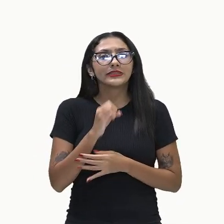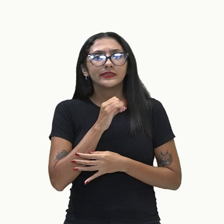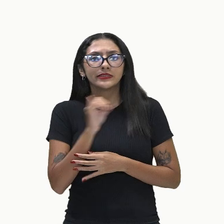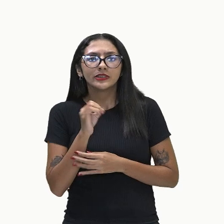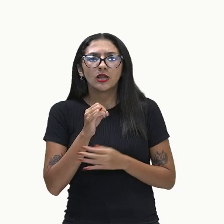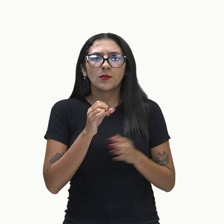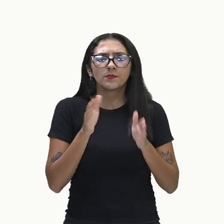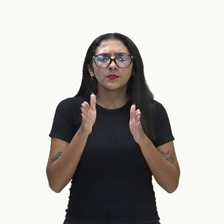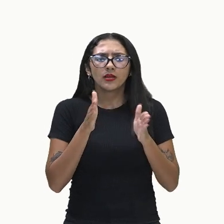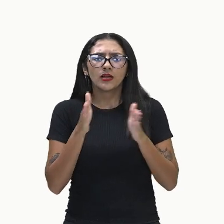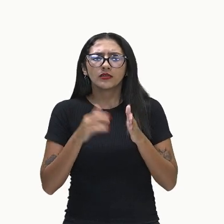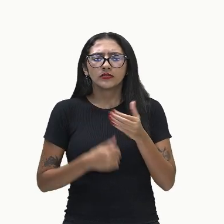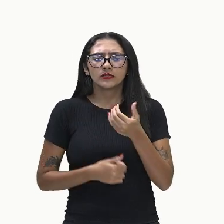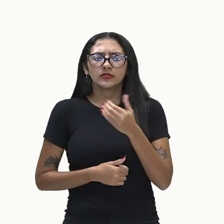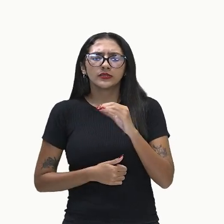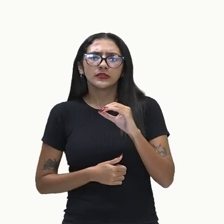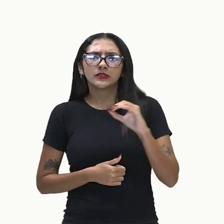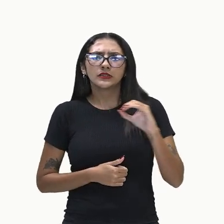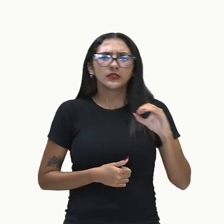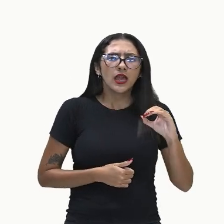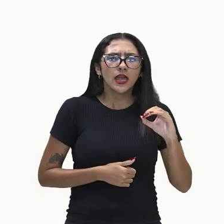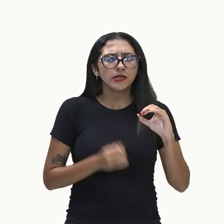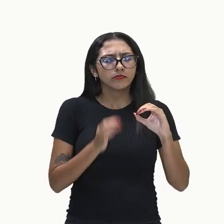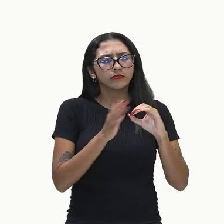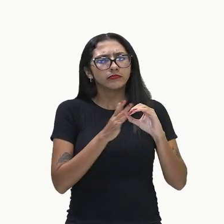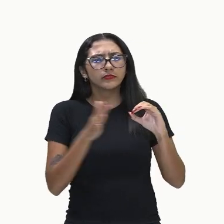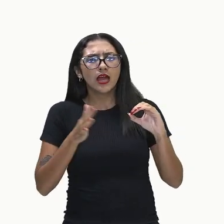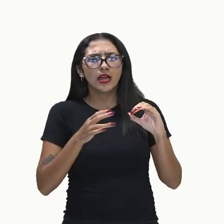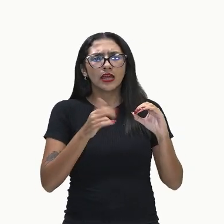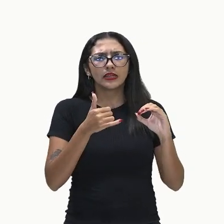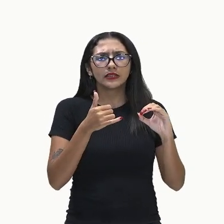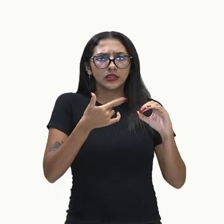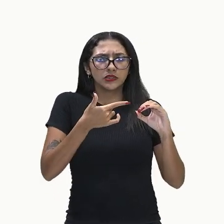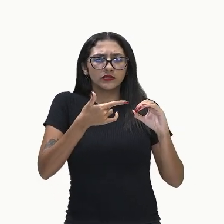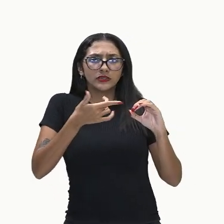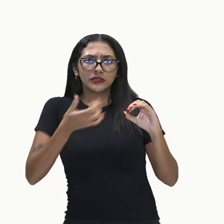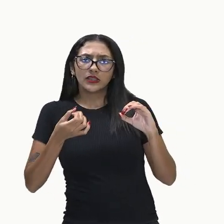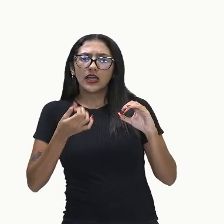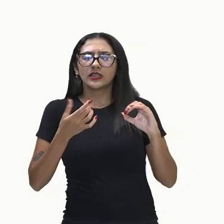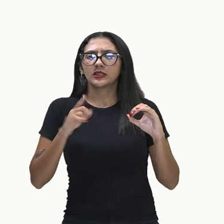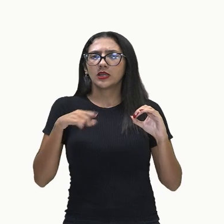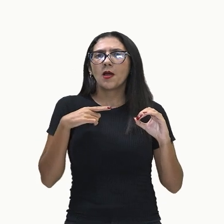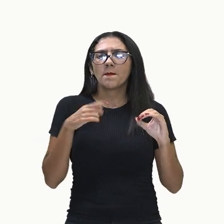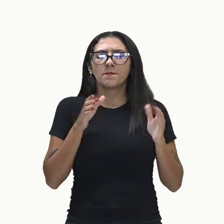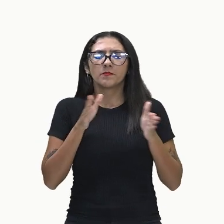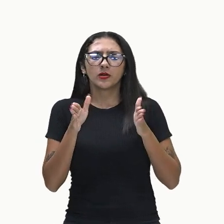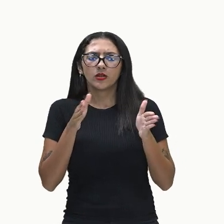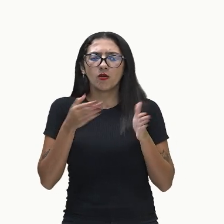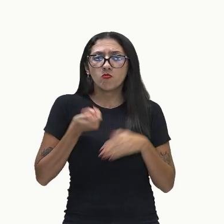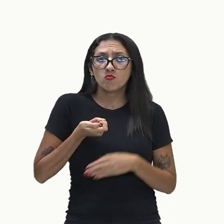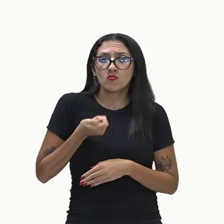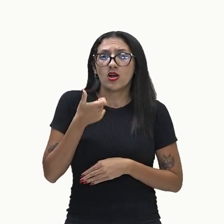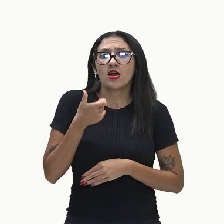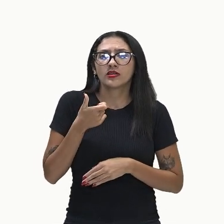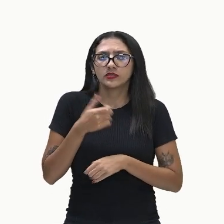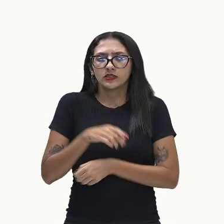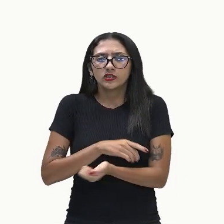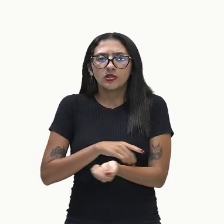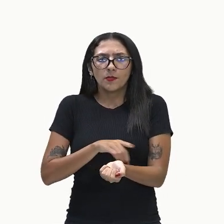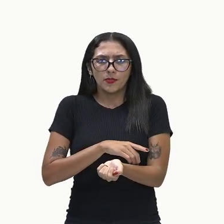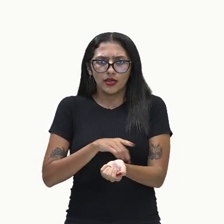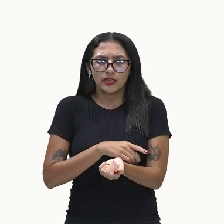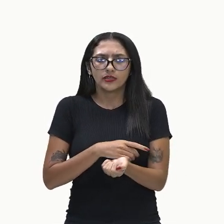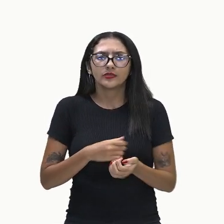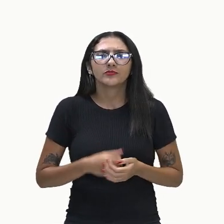entre 100 e 126, a pessoa já vai estar num quadro de pré-diabetes. Se